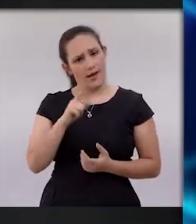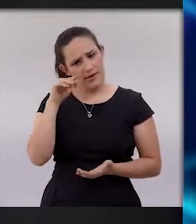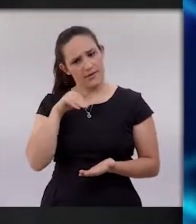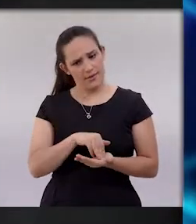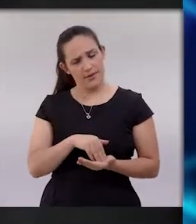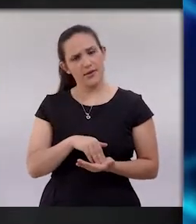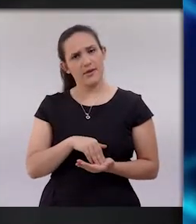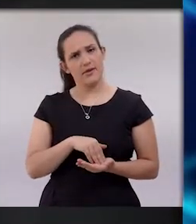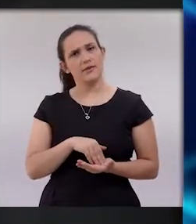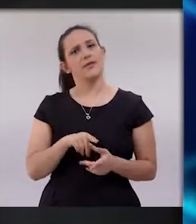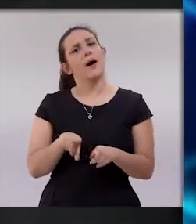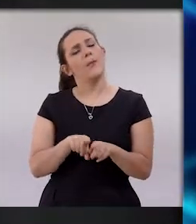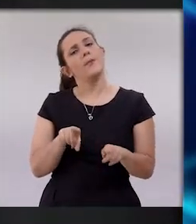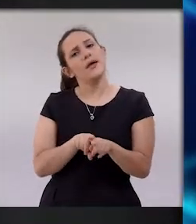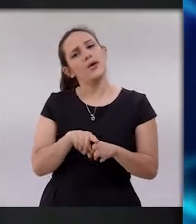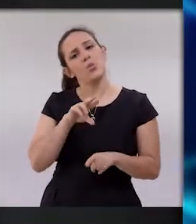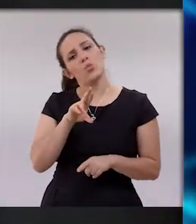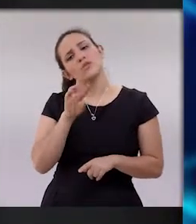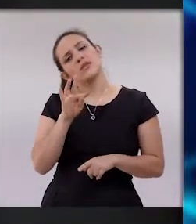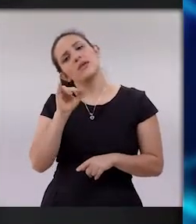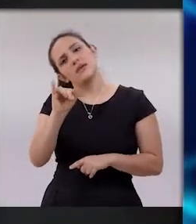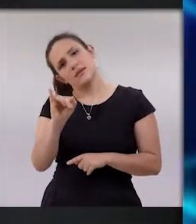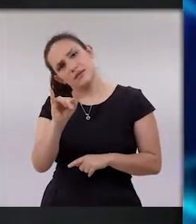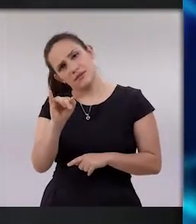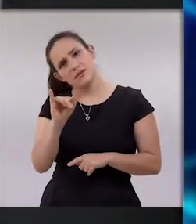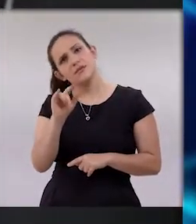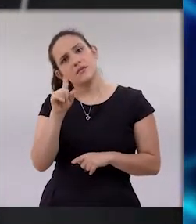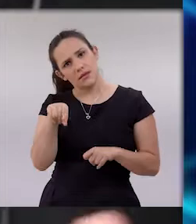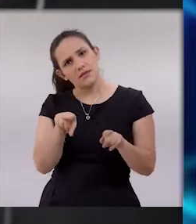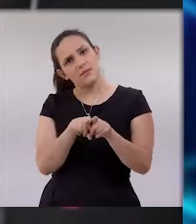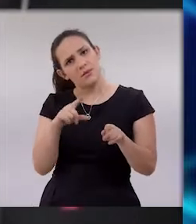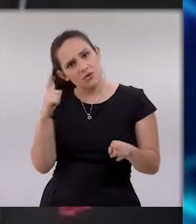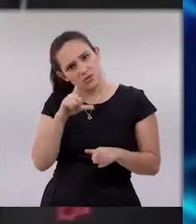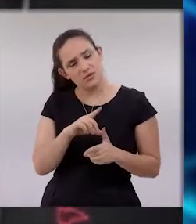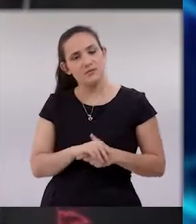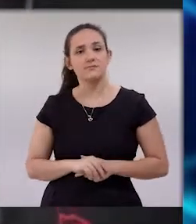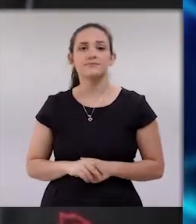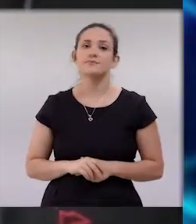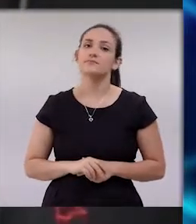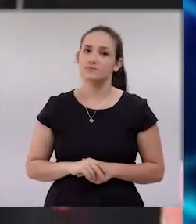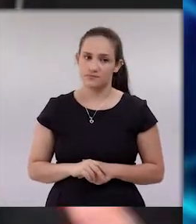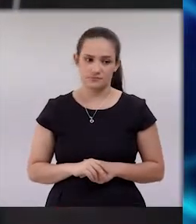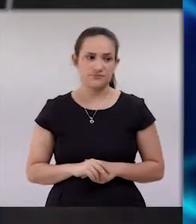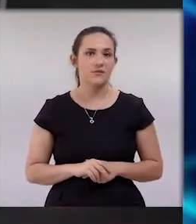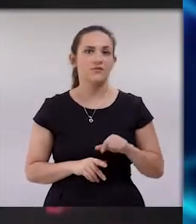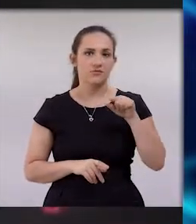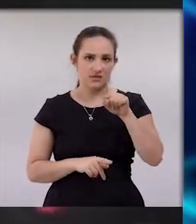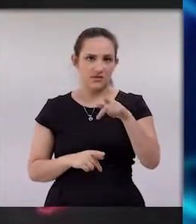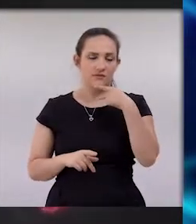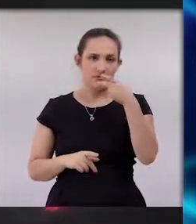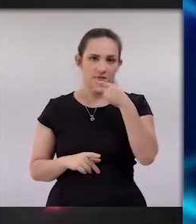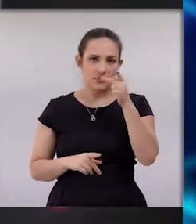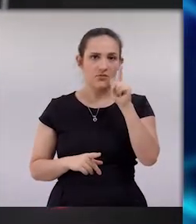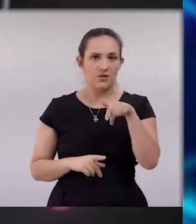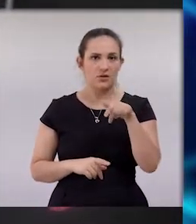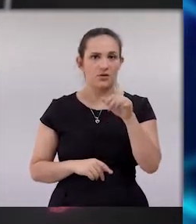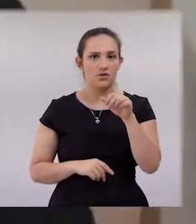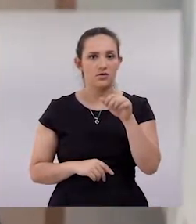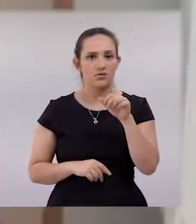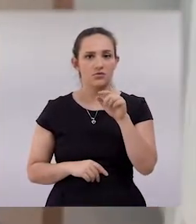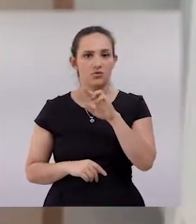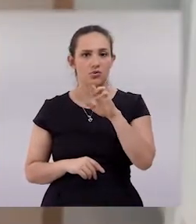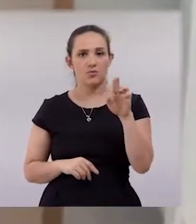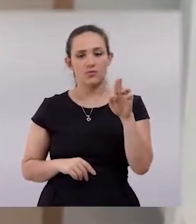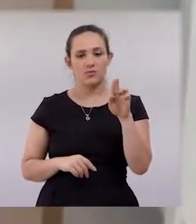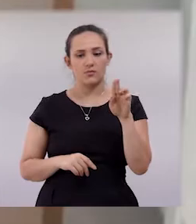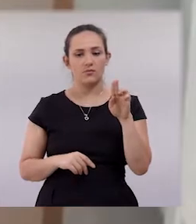das unidades intensivas de tratamento, né? Exato. Esse modelo que você acabou de falar é um modelo muito utilizado dentro